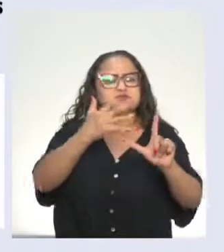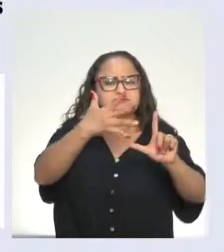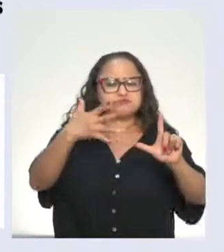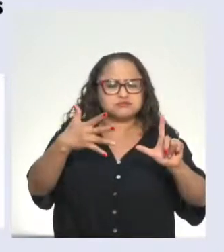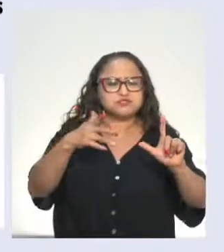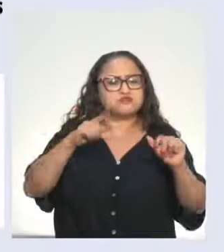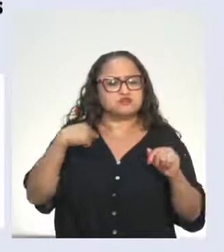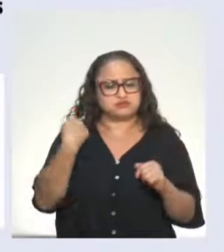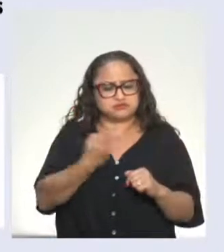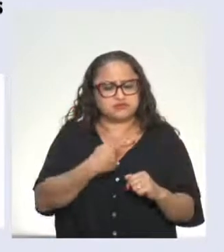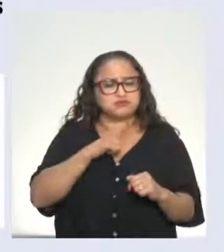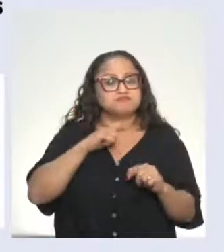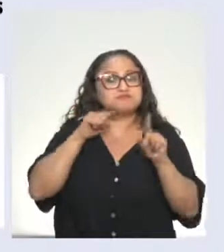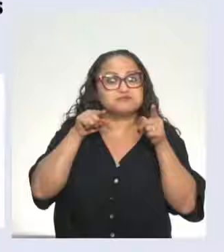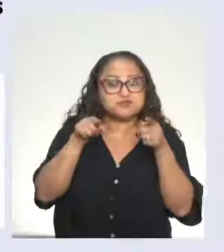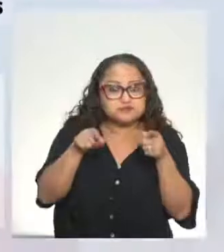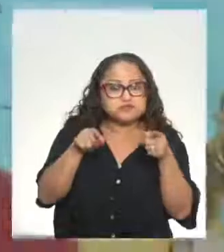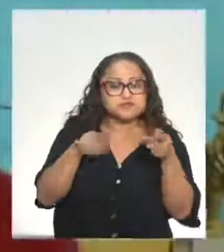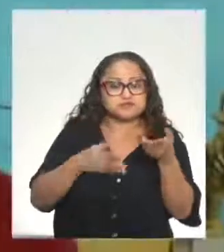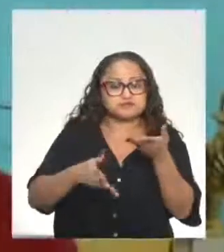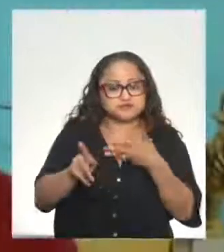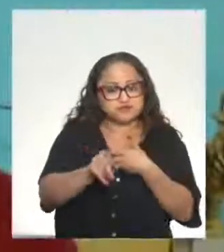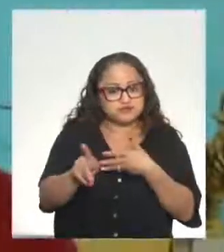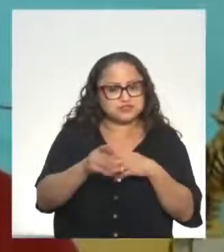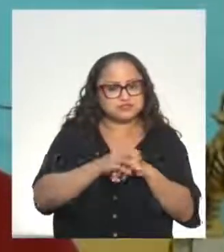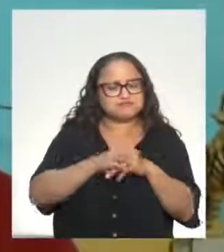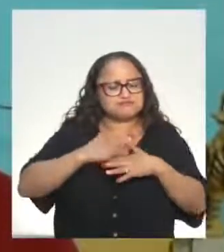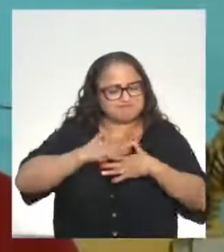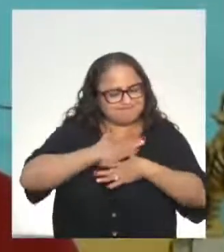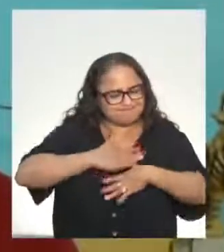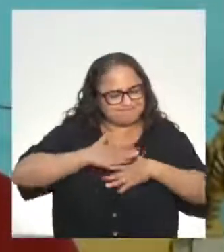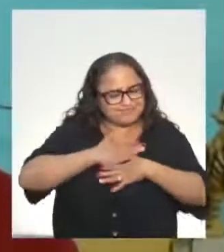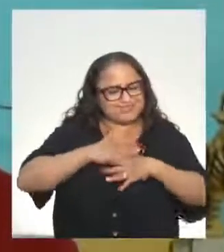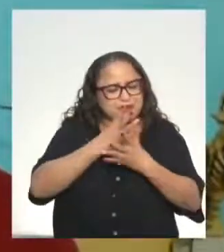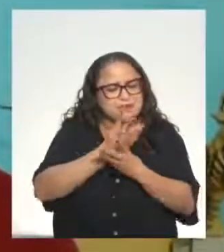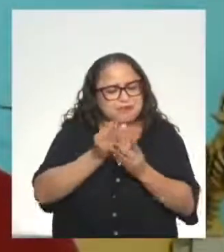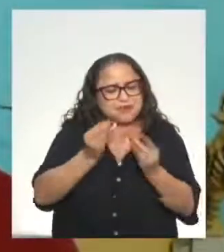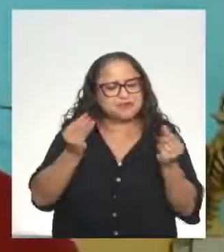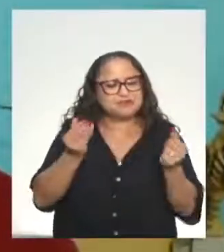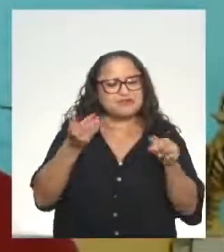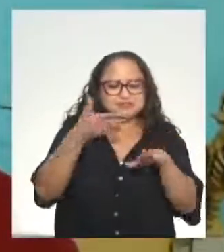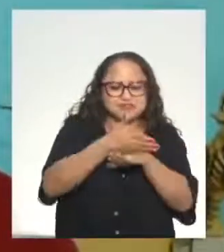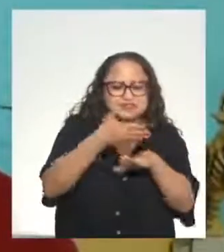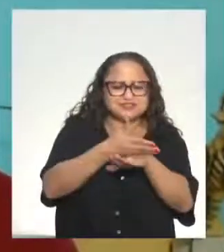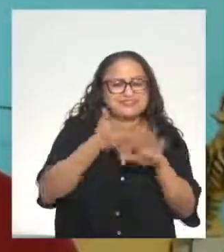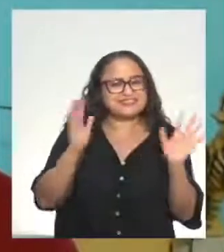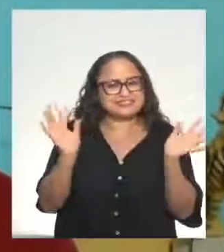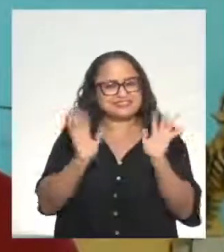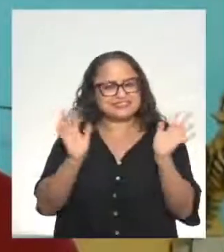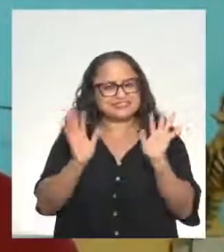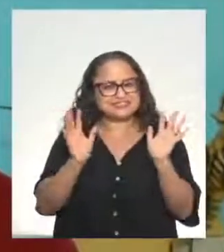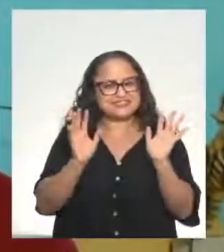para vocês, tá bom? Foi um prazer enorme estar com vocês. Quero me despedir,